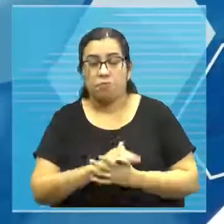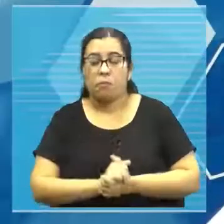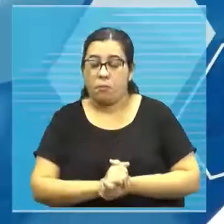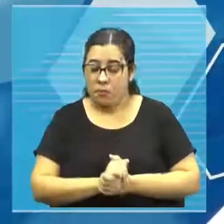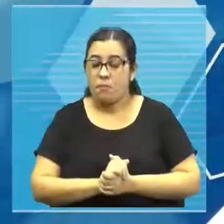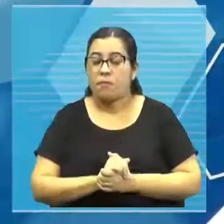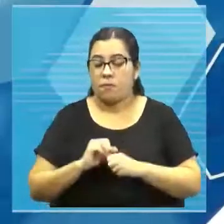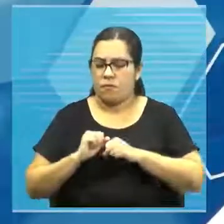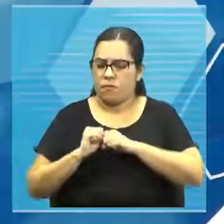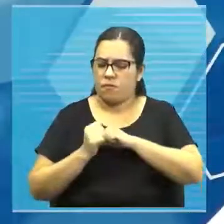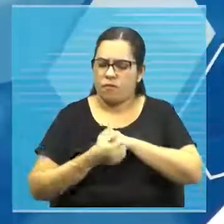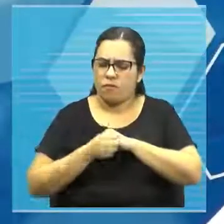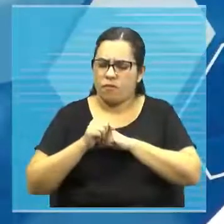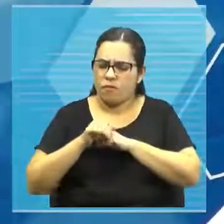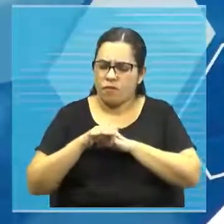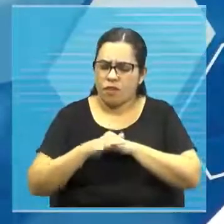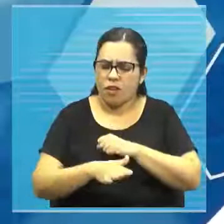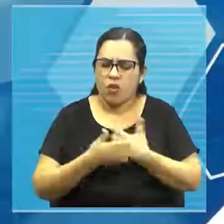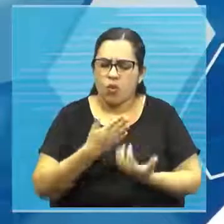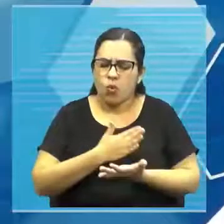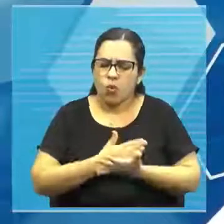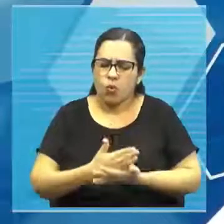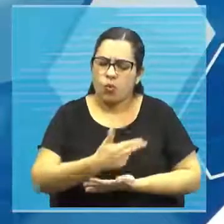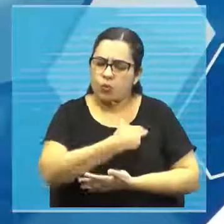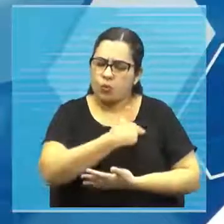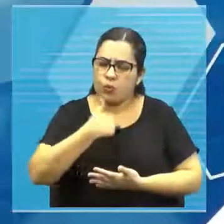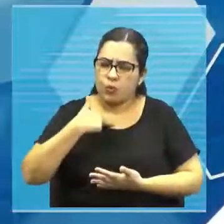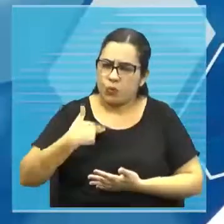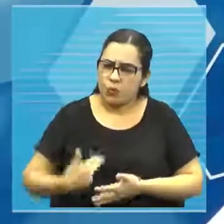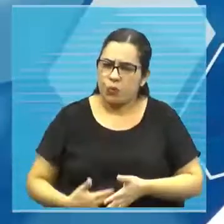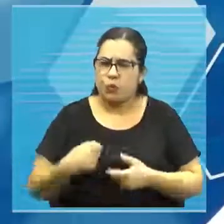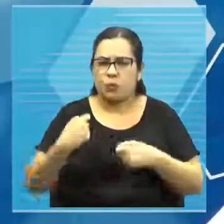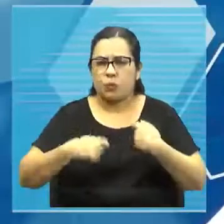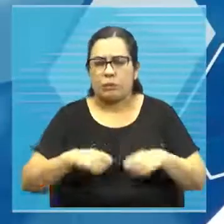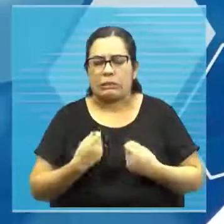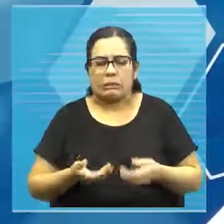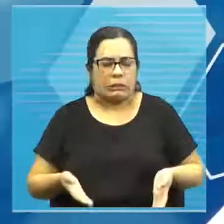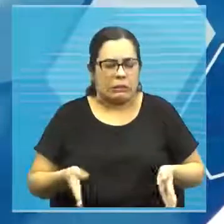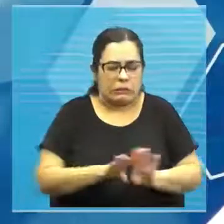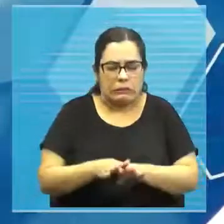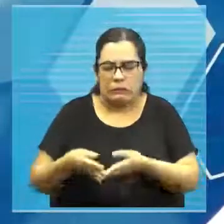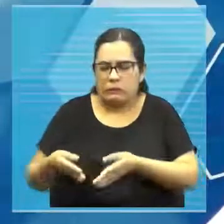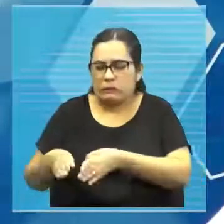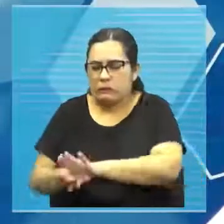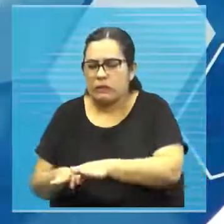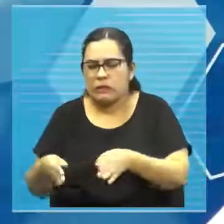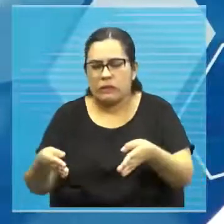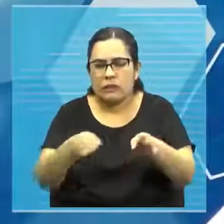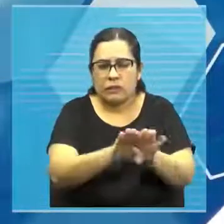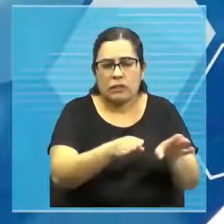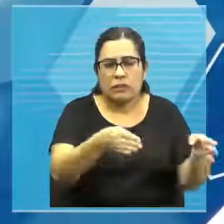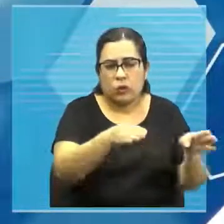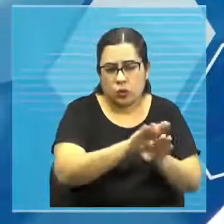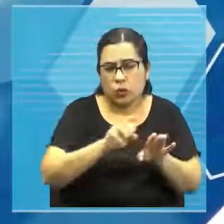quando ele começa lá na China EA China tem que fazer os Loki dalza ela tem que fechar os seus